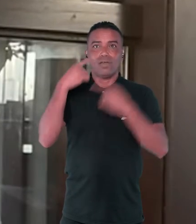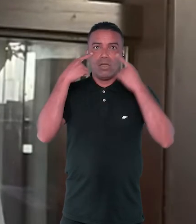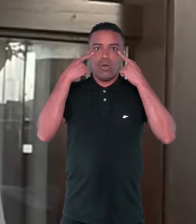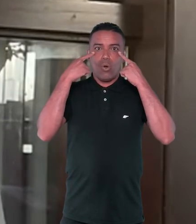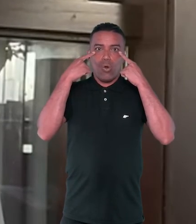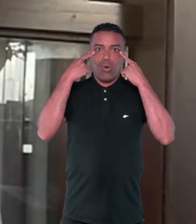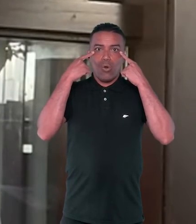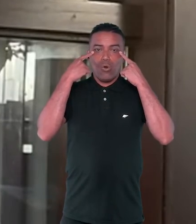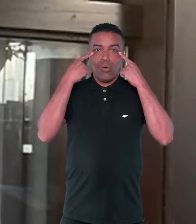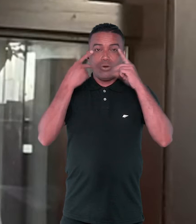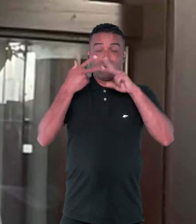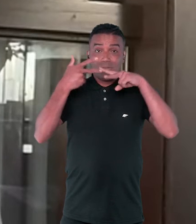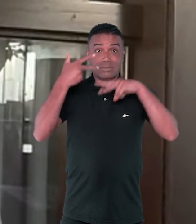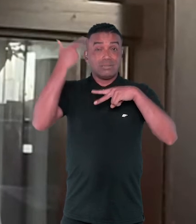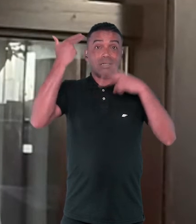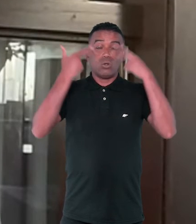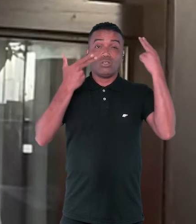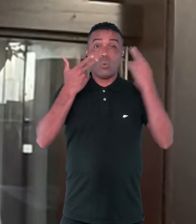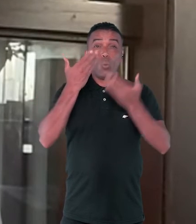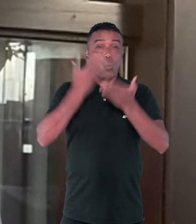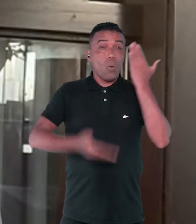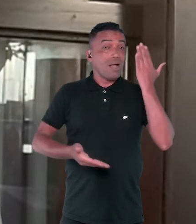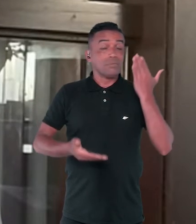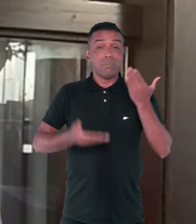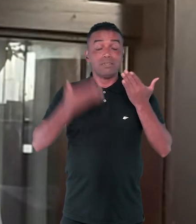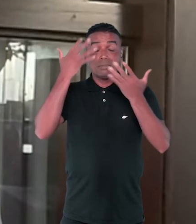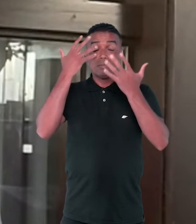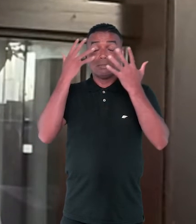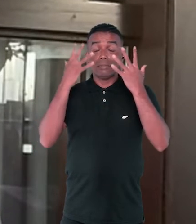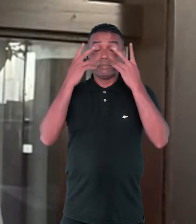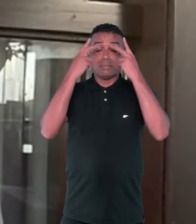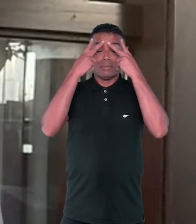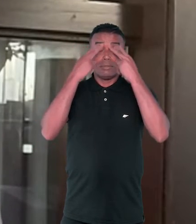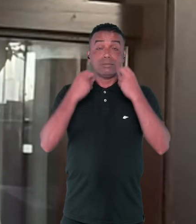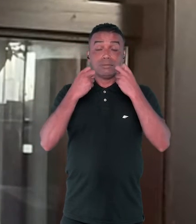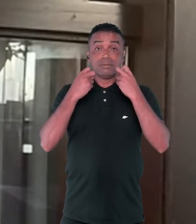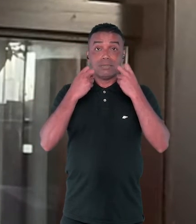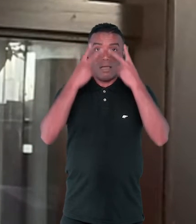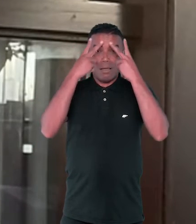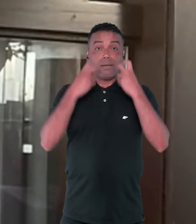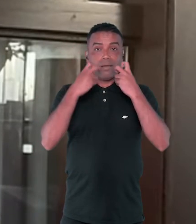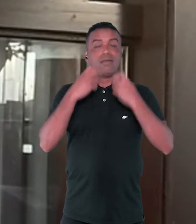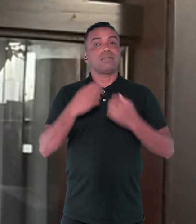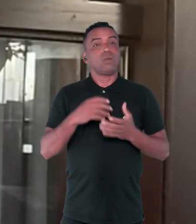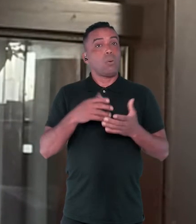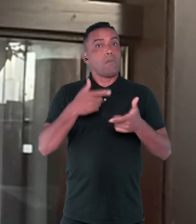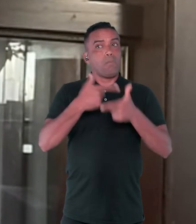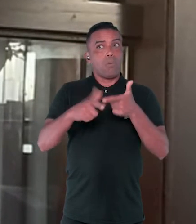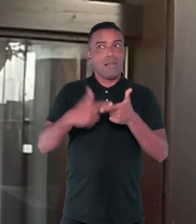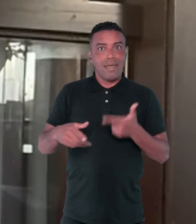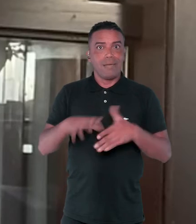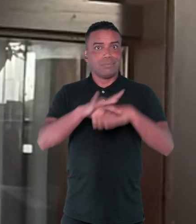catarata, quase perdi o olho. Eu já passei por uns perrengues aí. Mas eu